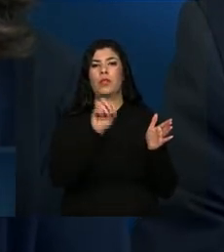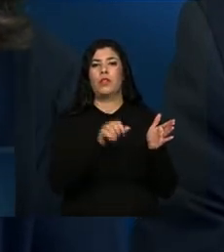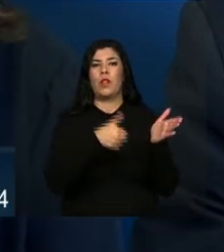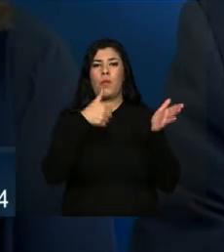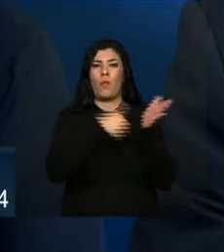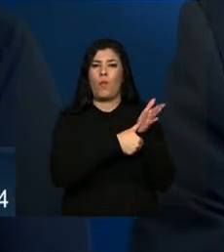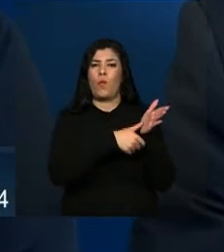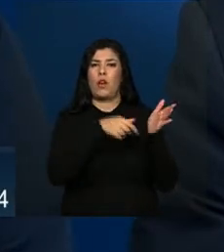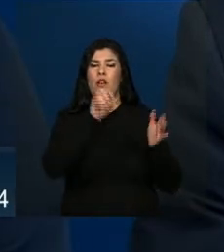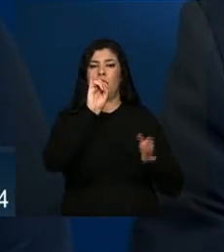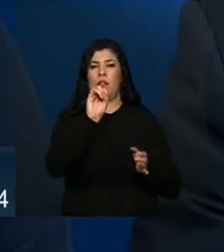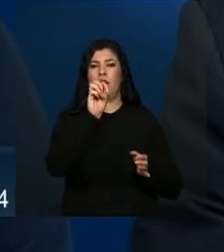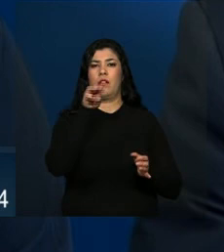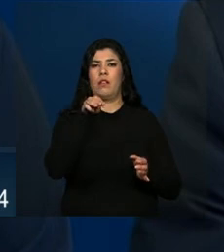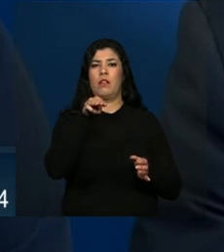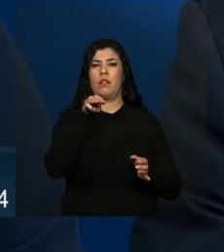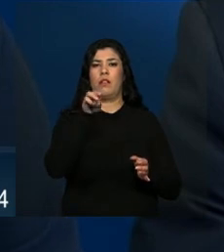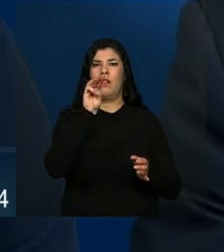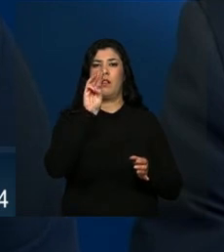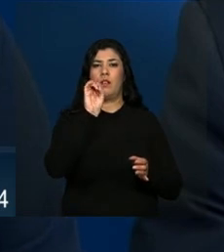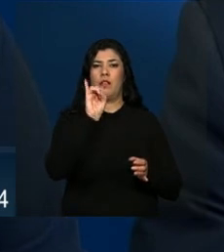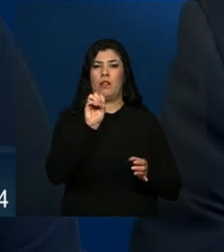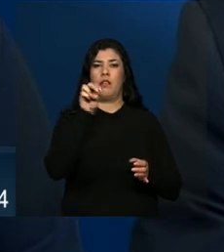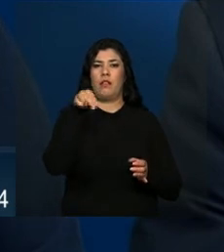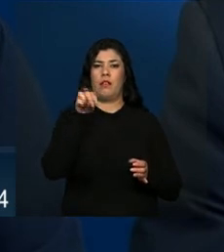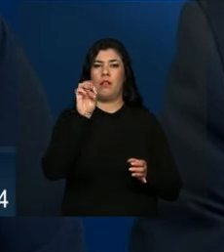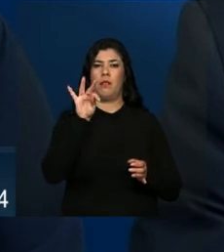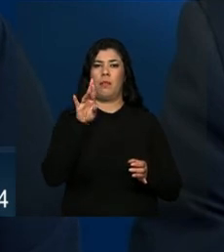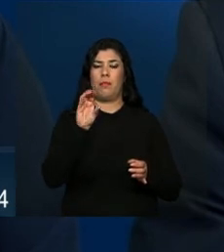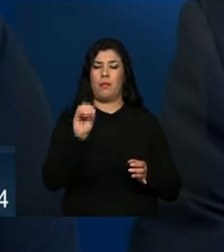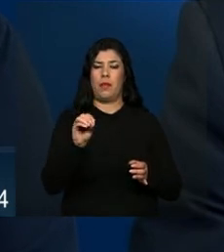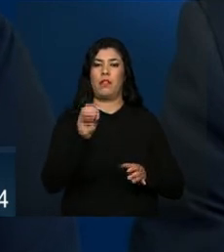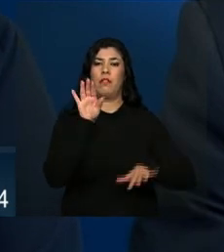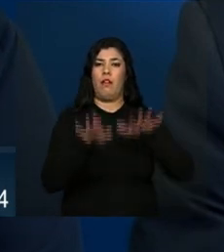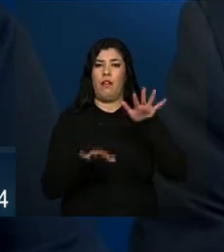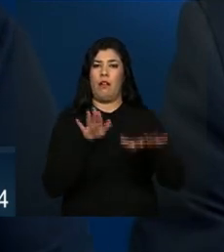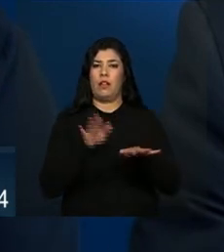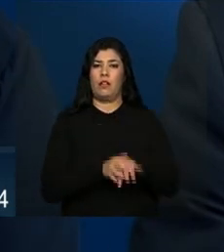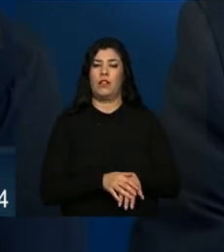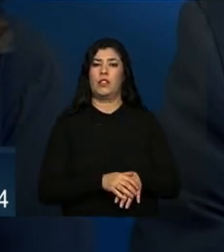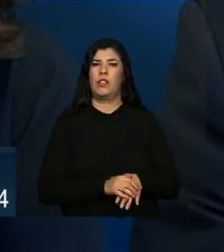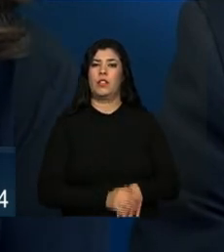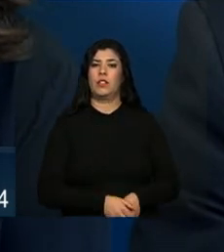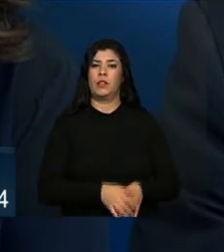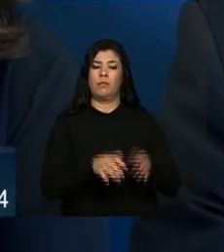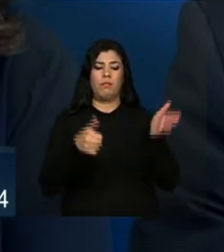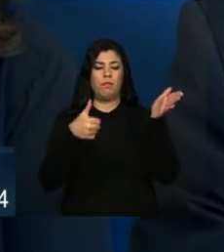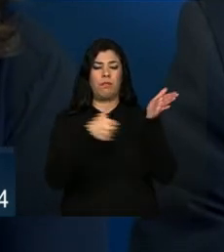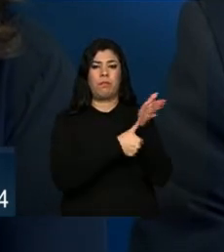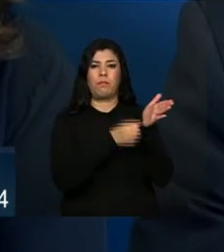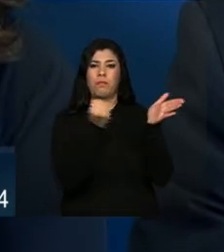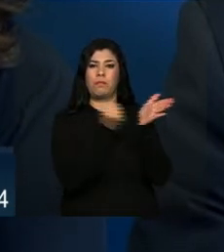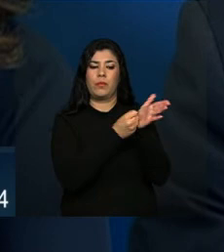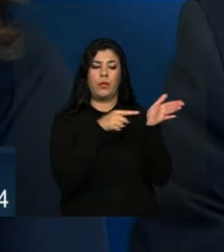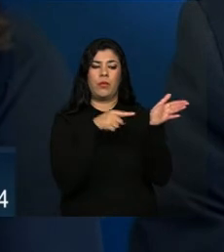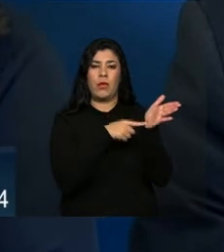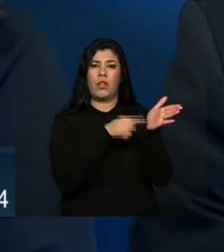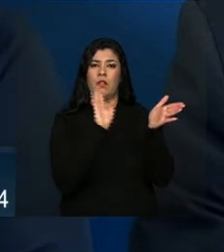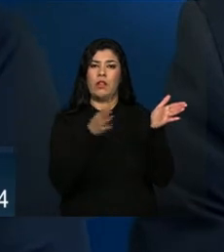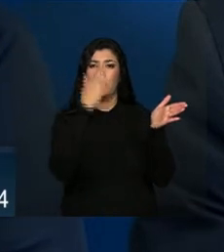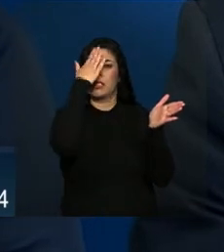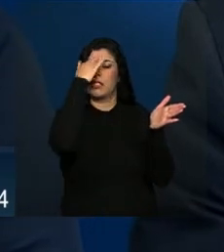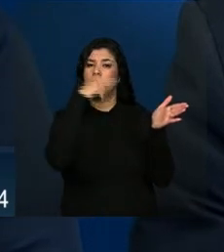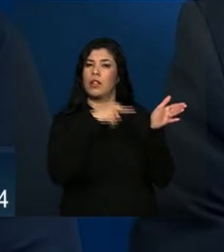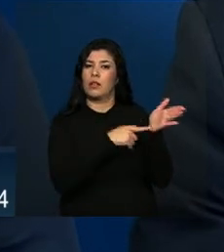Inmetro então muitas vezes a esses selos precisam ser mais divulgados para que o consumidor entenda